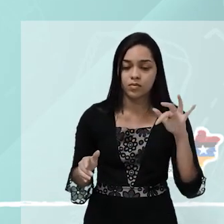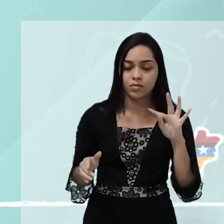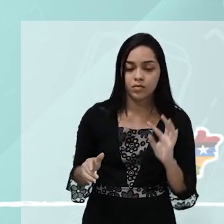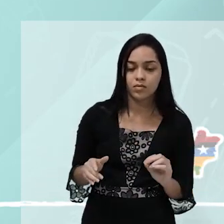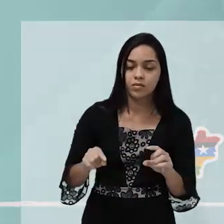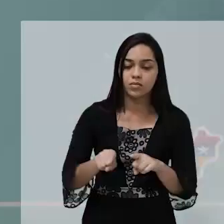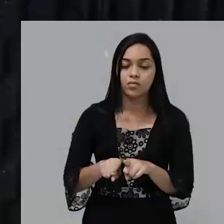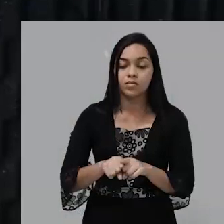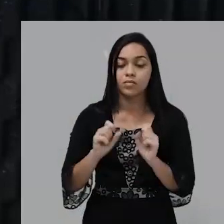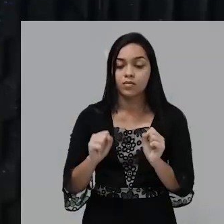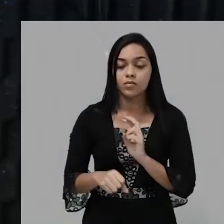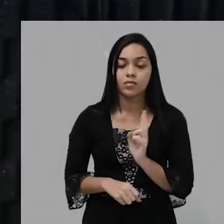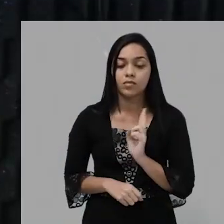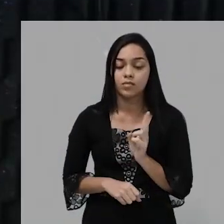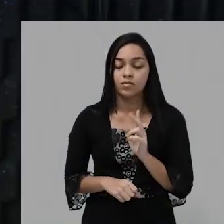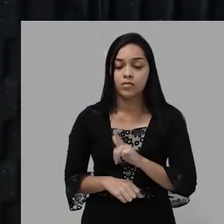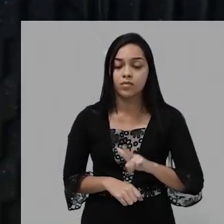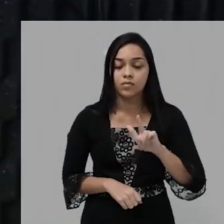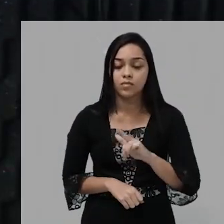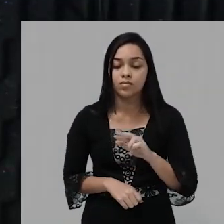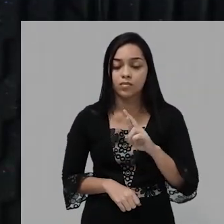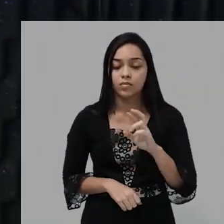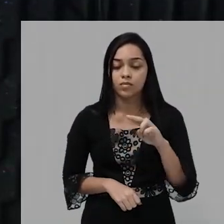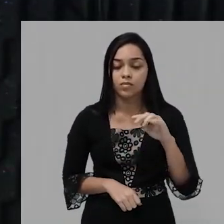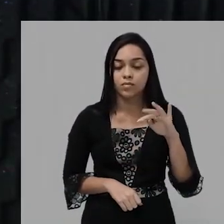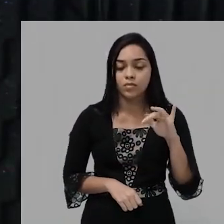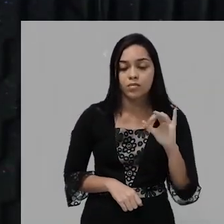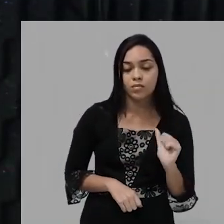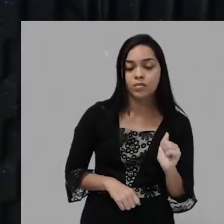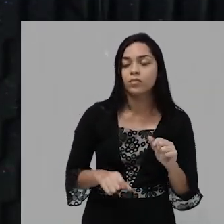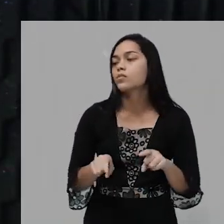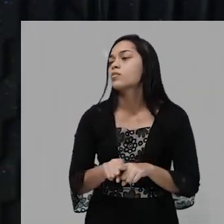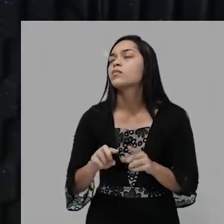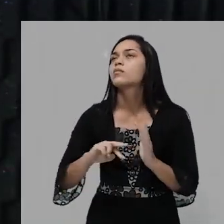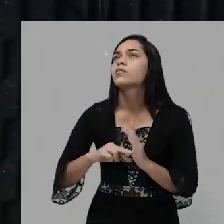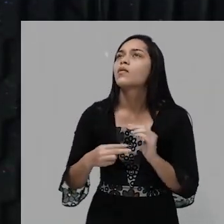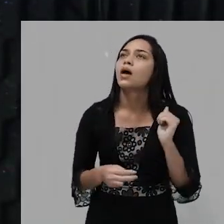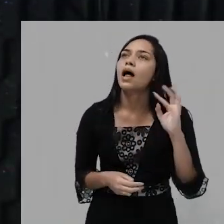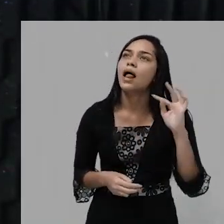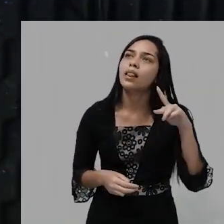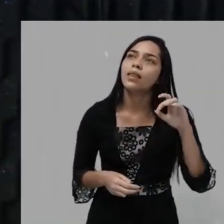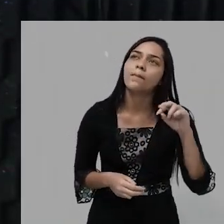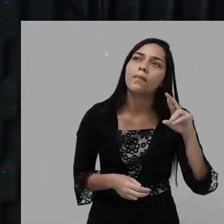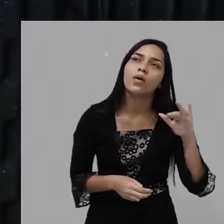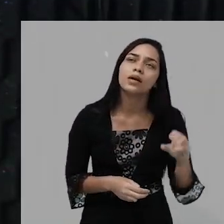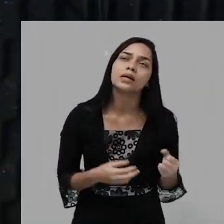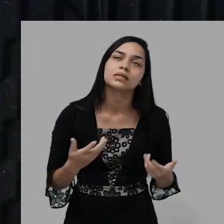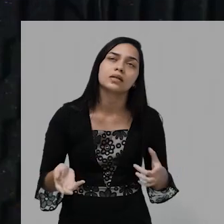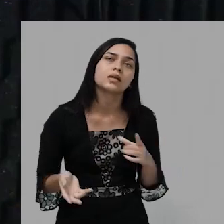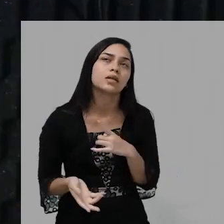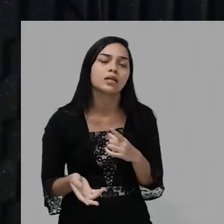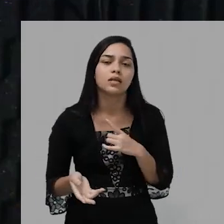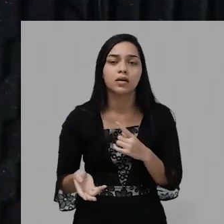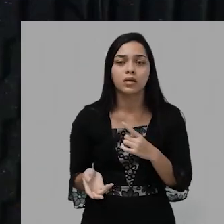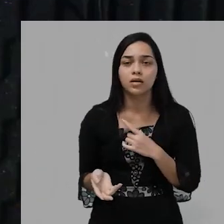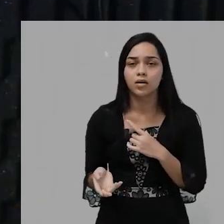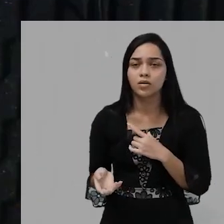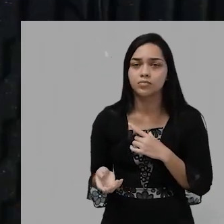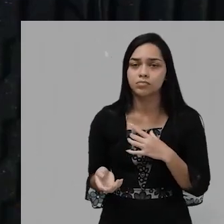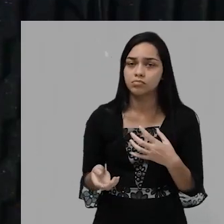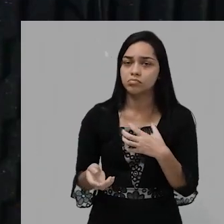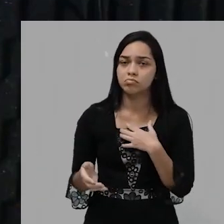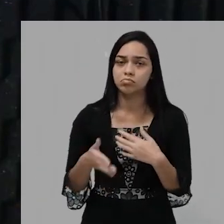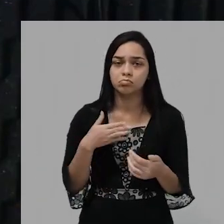obras também podem ser chamadas de literaturas renascentistas. Atemporais, turma, seria o quê? Que faria sentido em